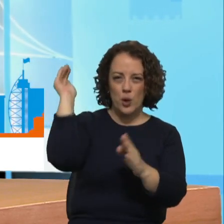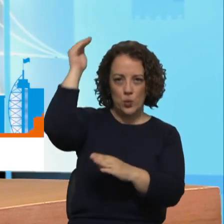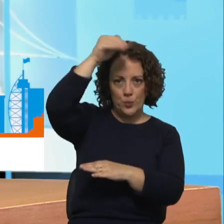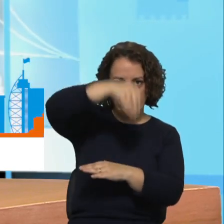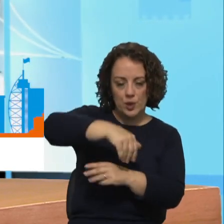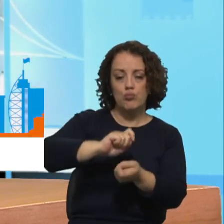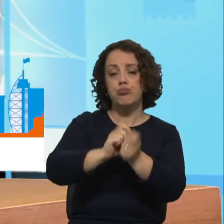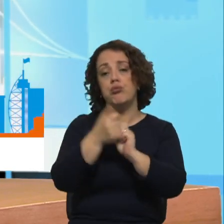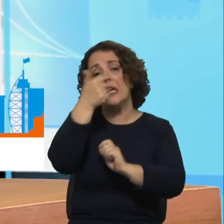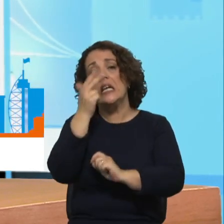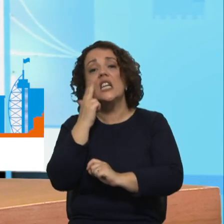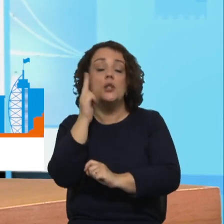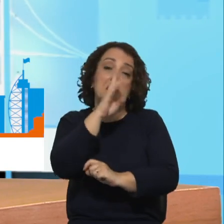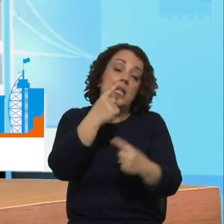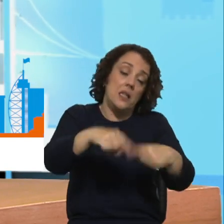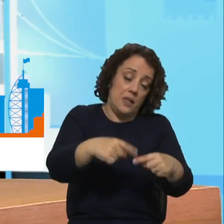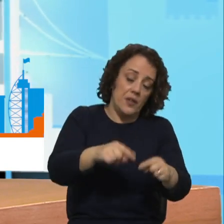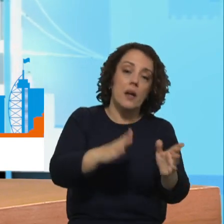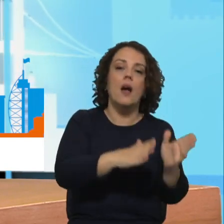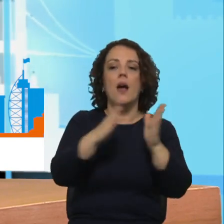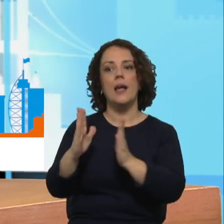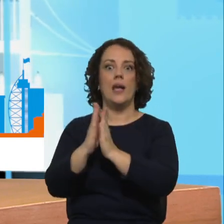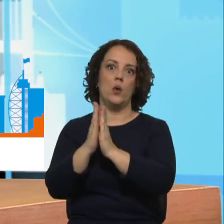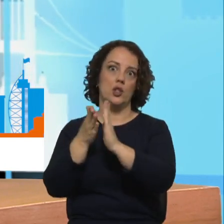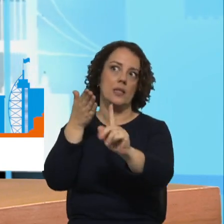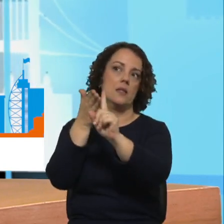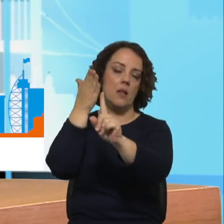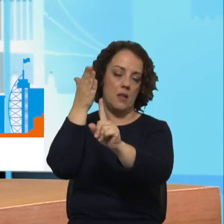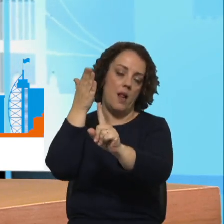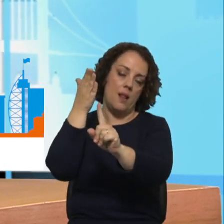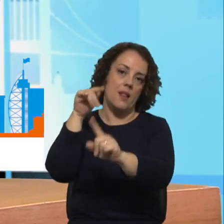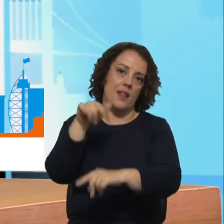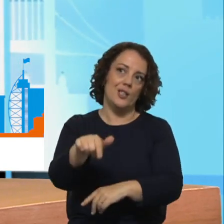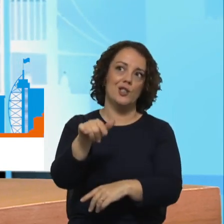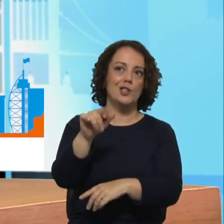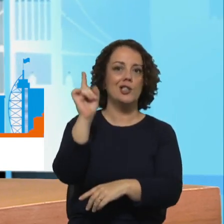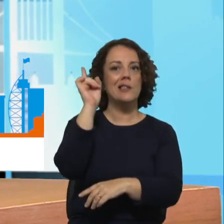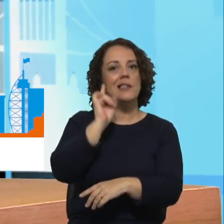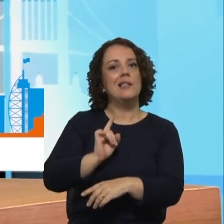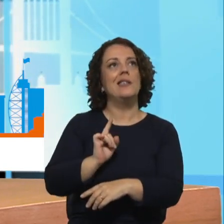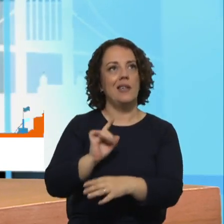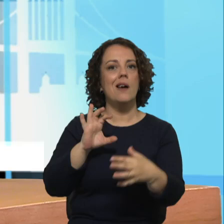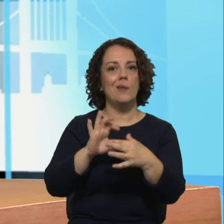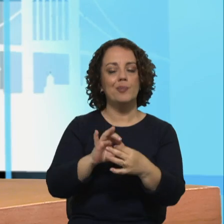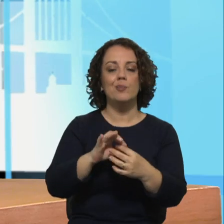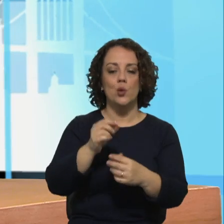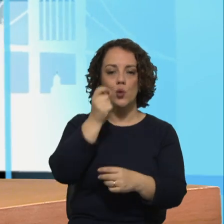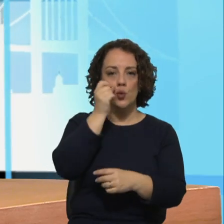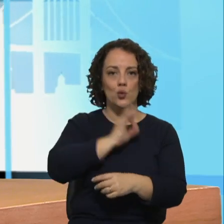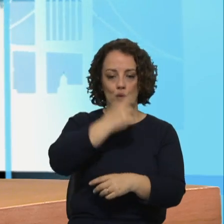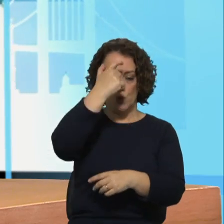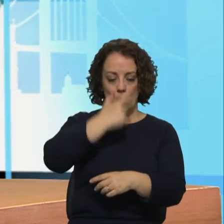crisma, se houver caso disso, e depois a Eucaristia, que é elemento central, naturalmente, do Senhor que se faz corpo e sangue e que alimenta os